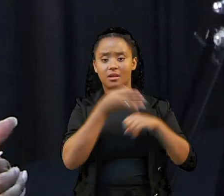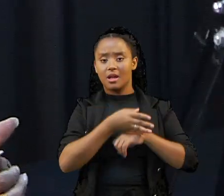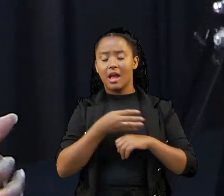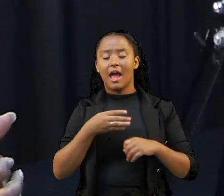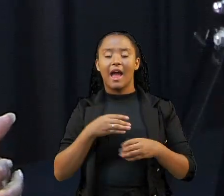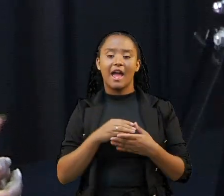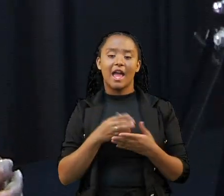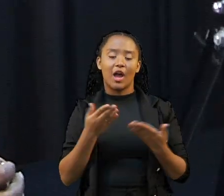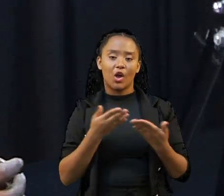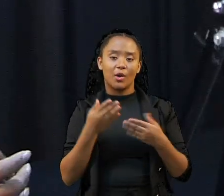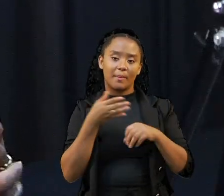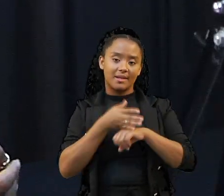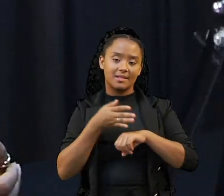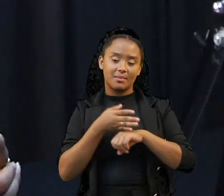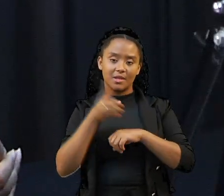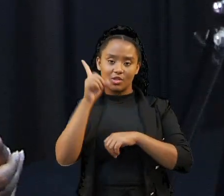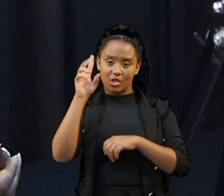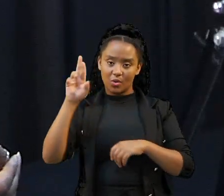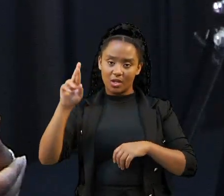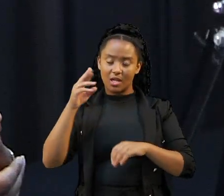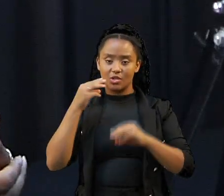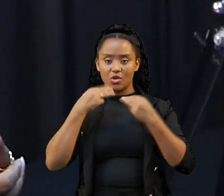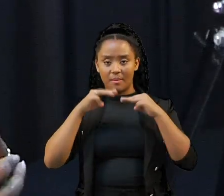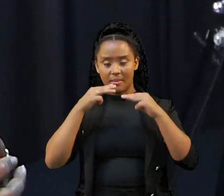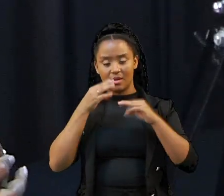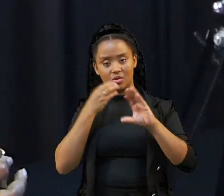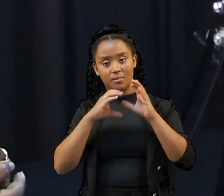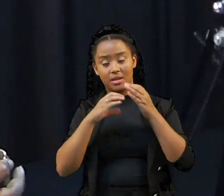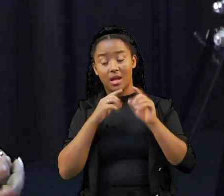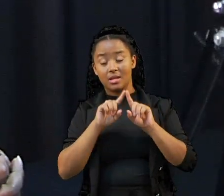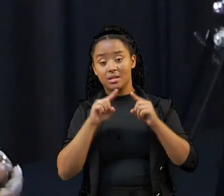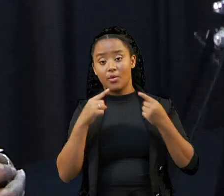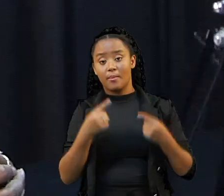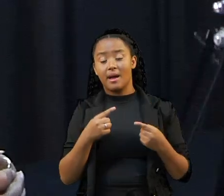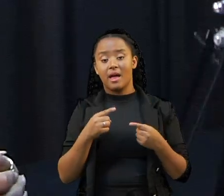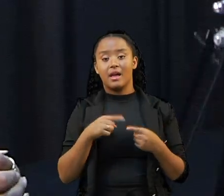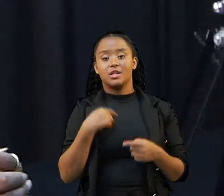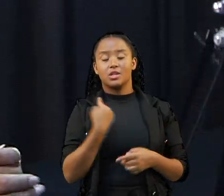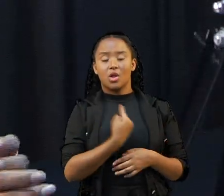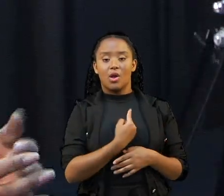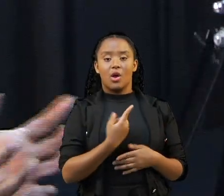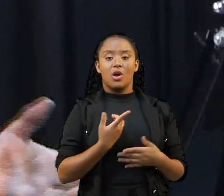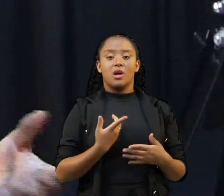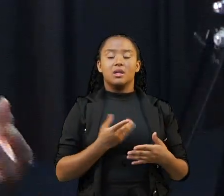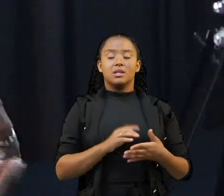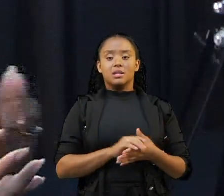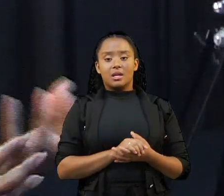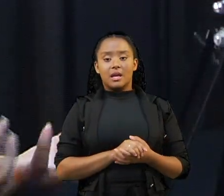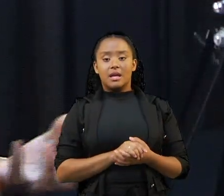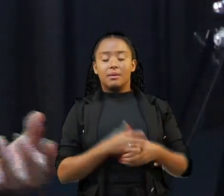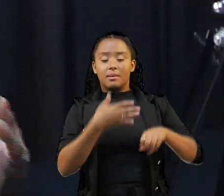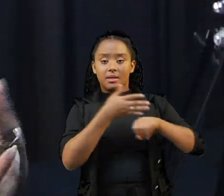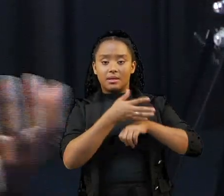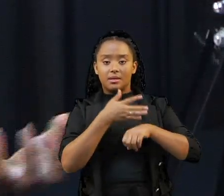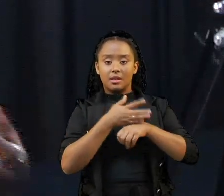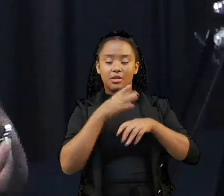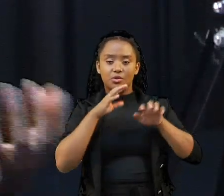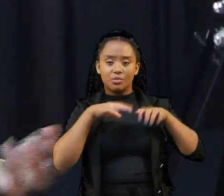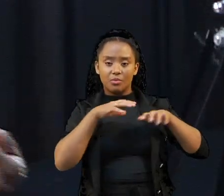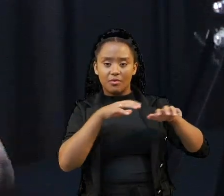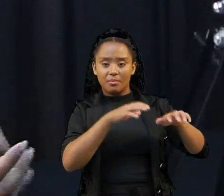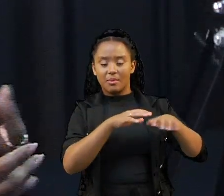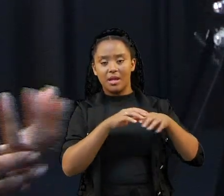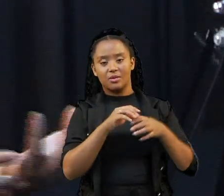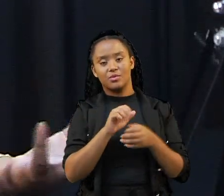entrei na diretoria de marketing e comunicação, só que ali a gente estava num movimento